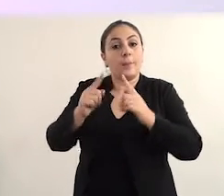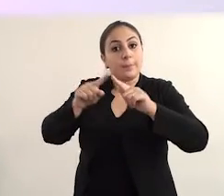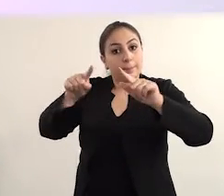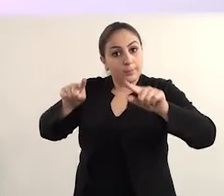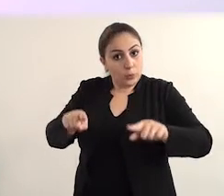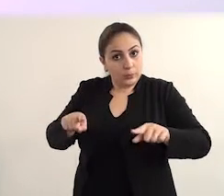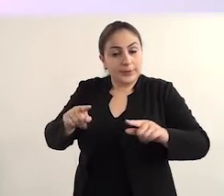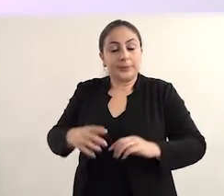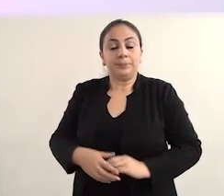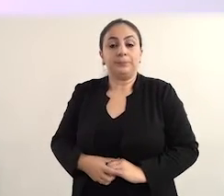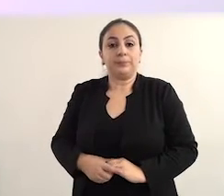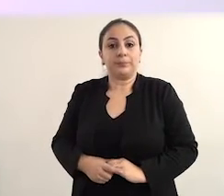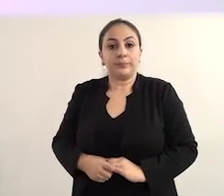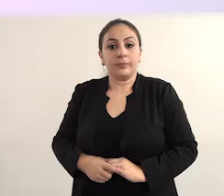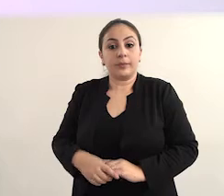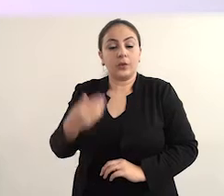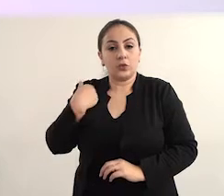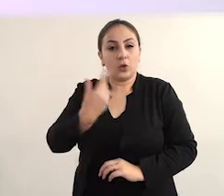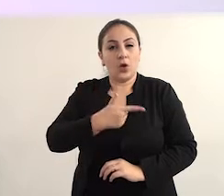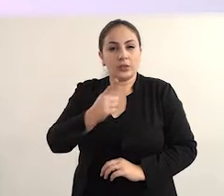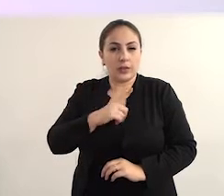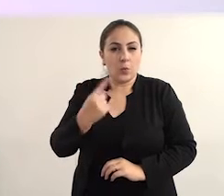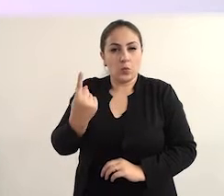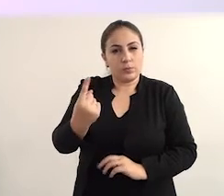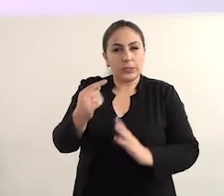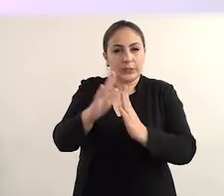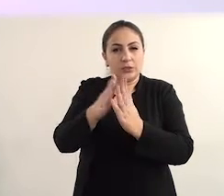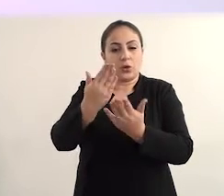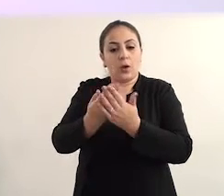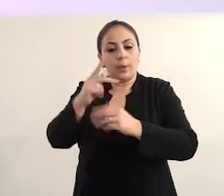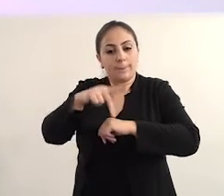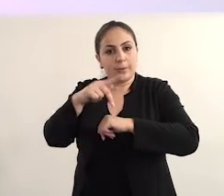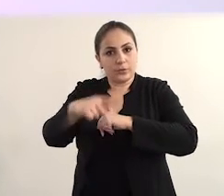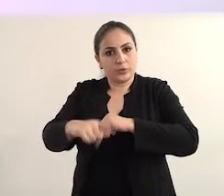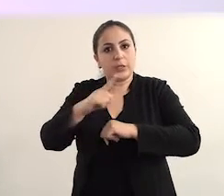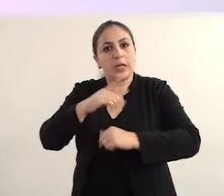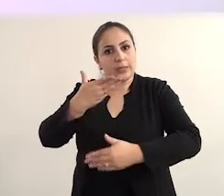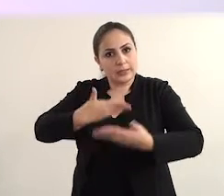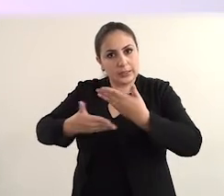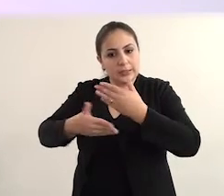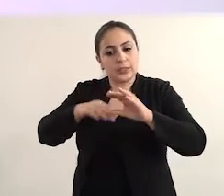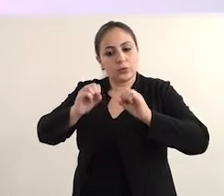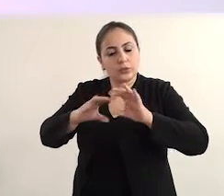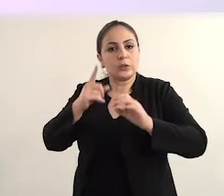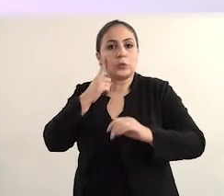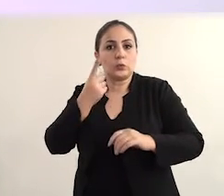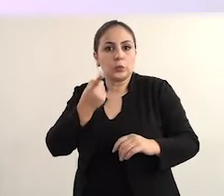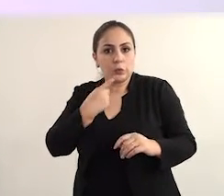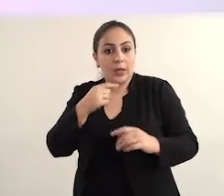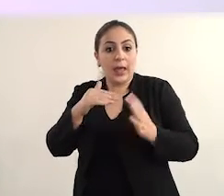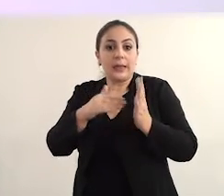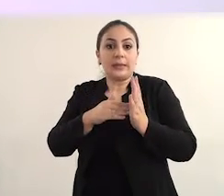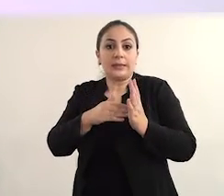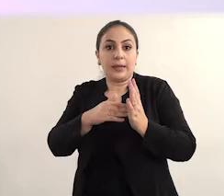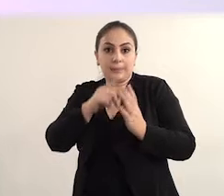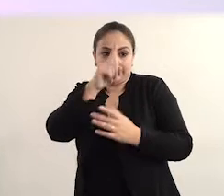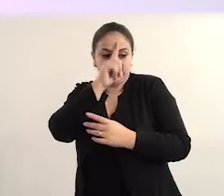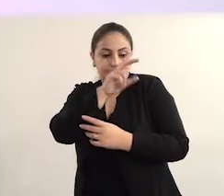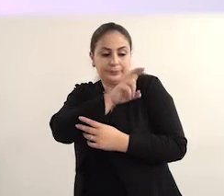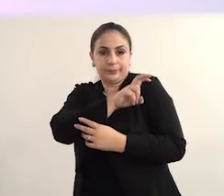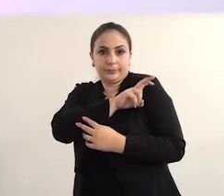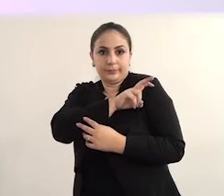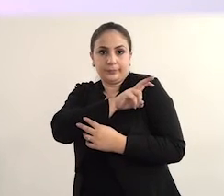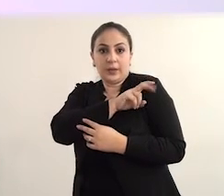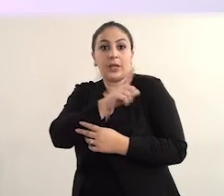né? E nós temos uma escola em Passo Fundo que contempla a educação de surdos até o 5º ano, então, onde